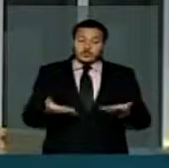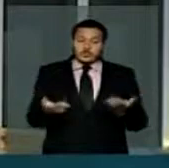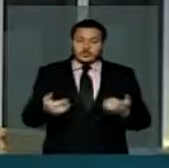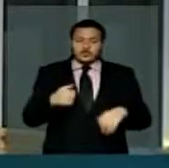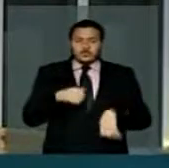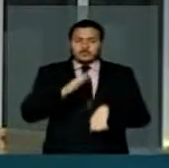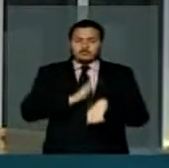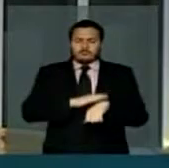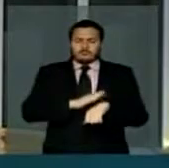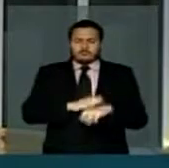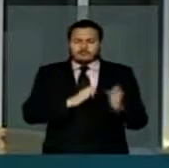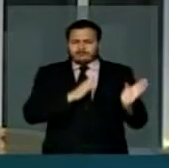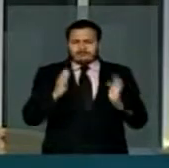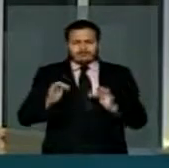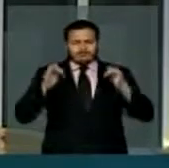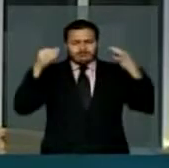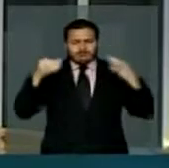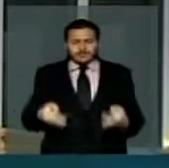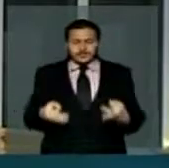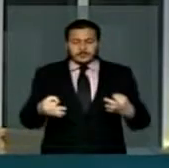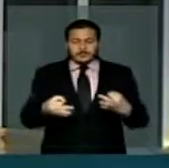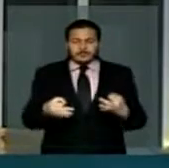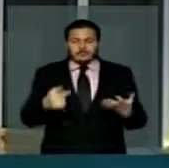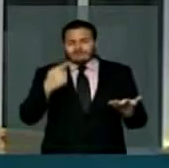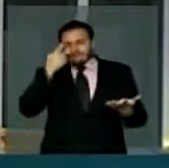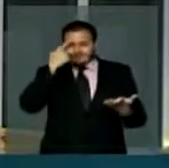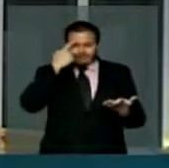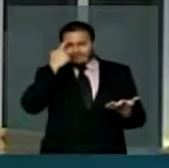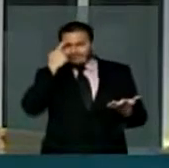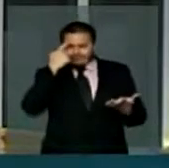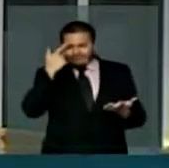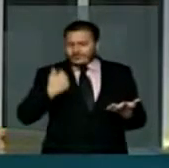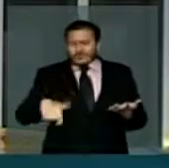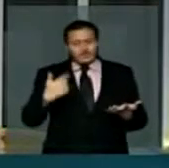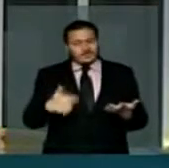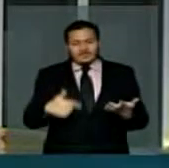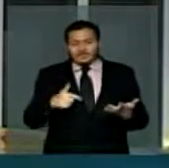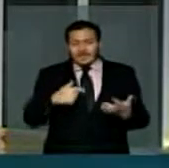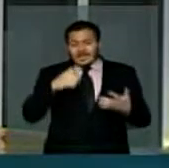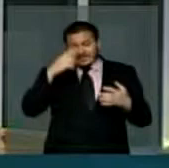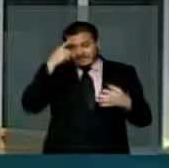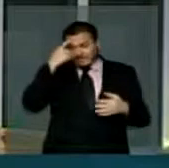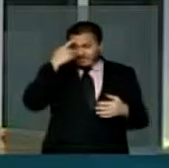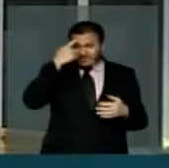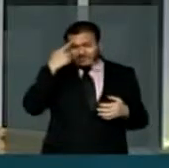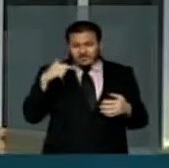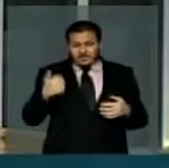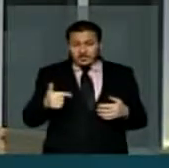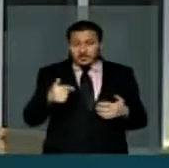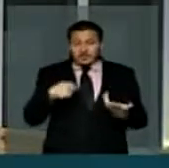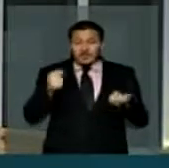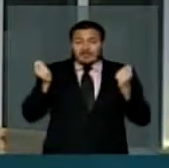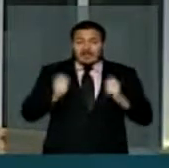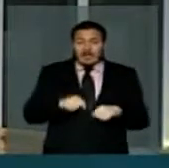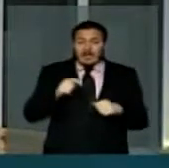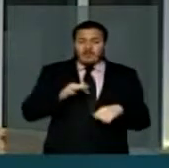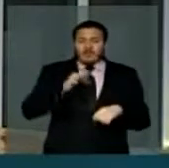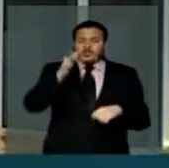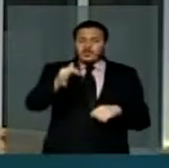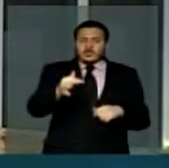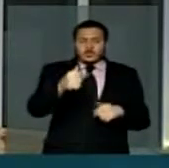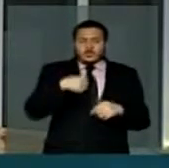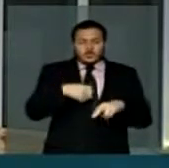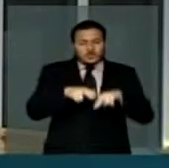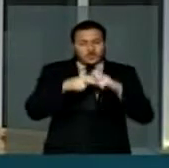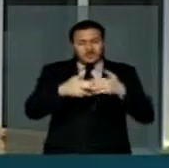de incerteza. Não sabemos o que virá e para que seja possível aguentar o que vem pela frente,